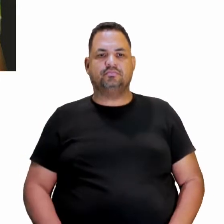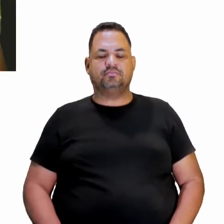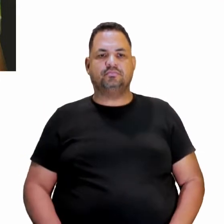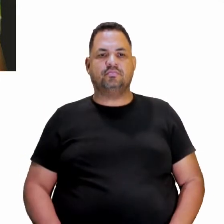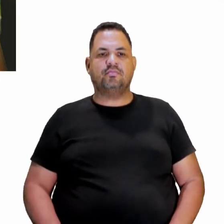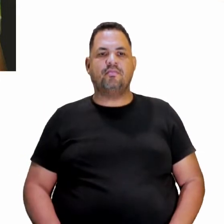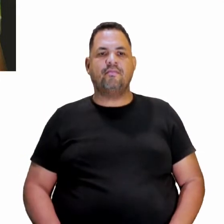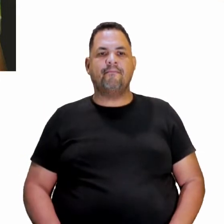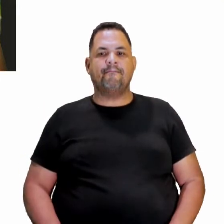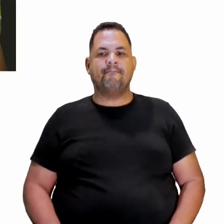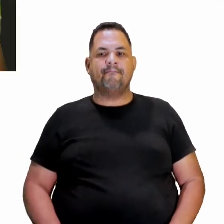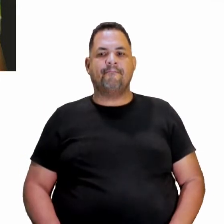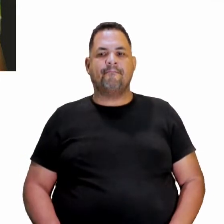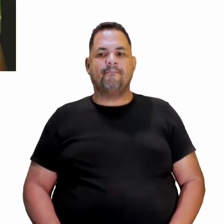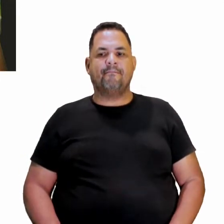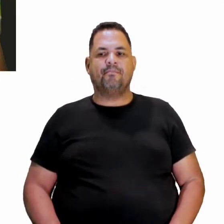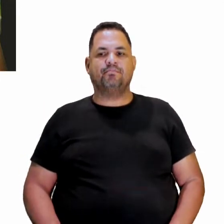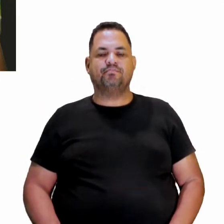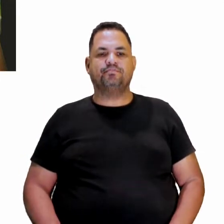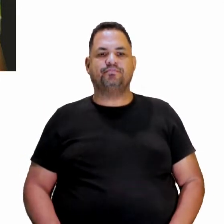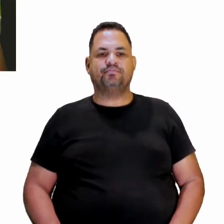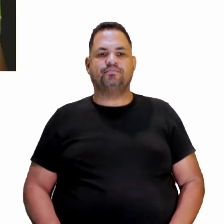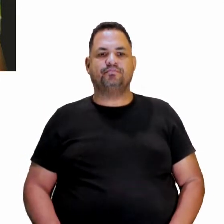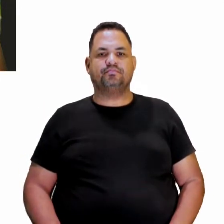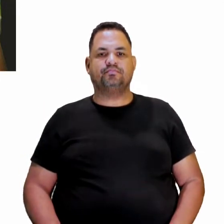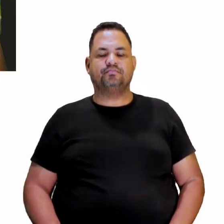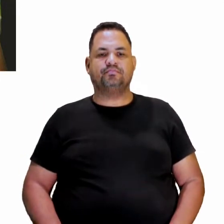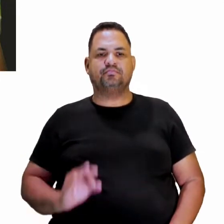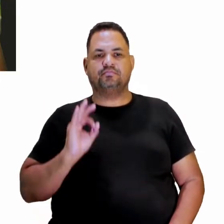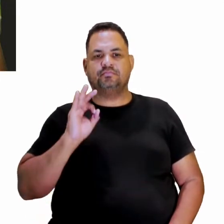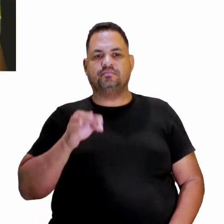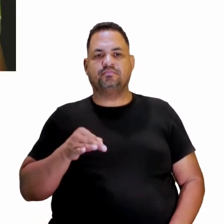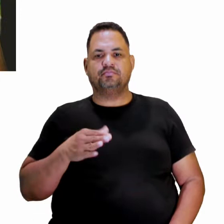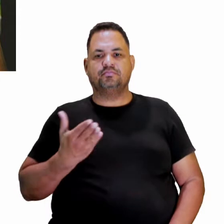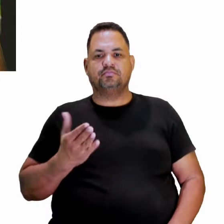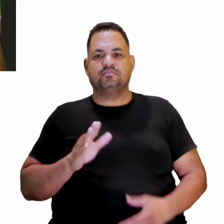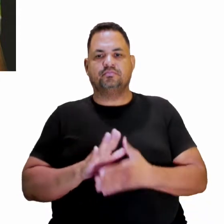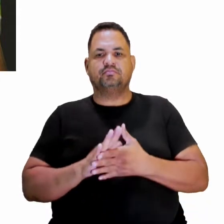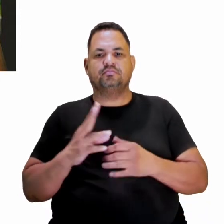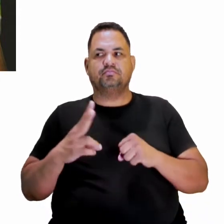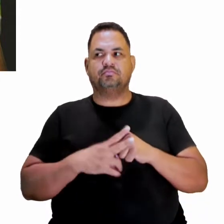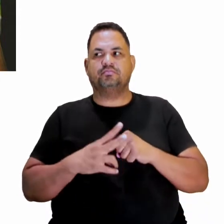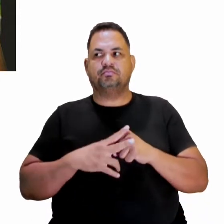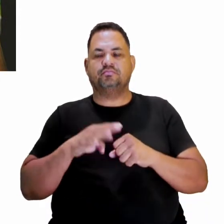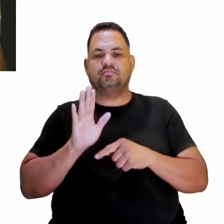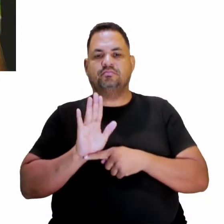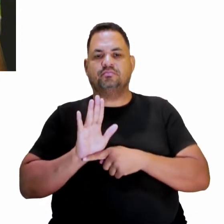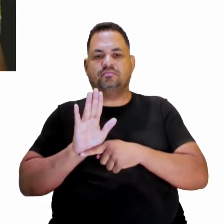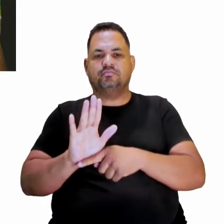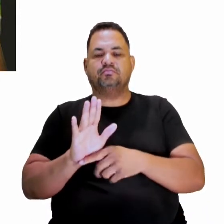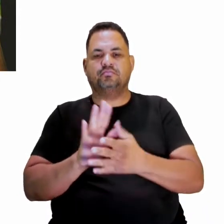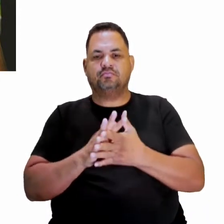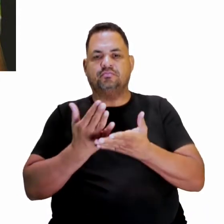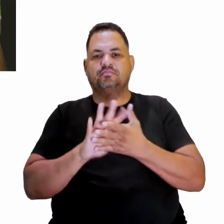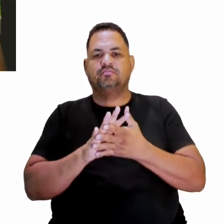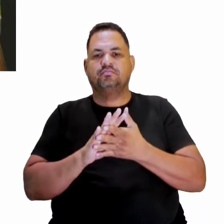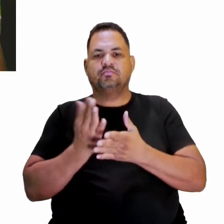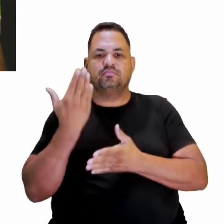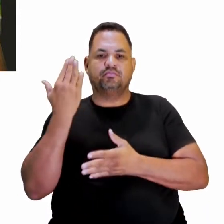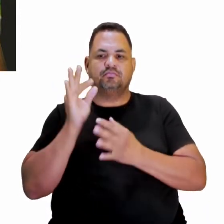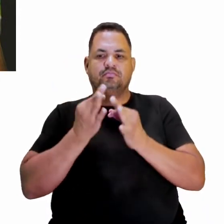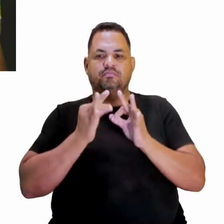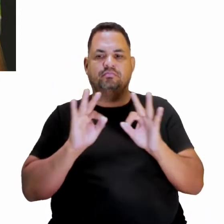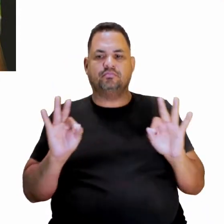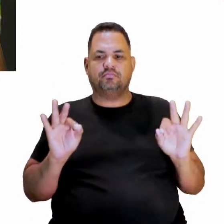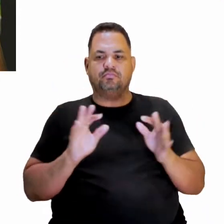ele é o passado desses dois verbos, certo? E é o auxiliar do passado simples.